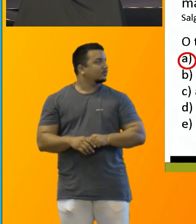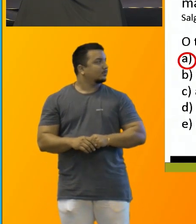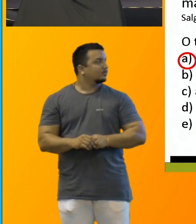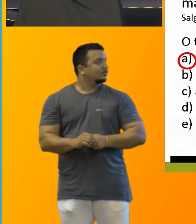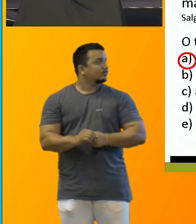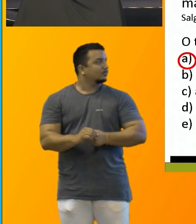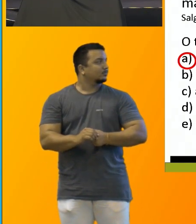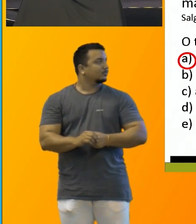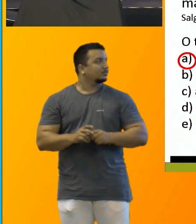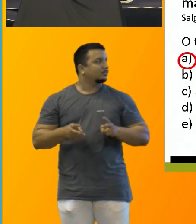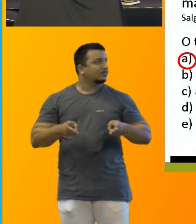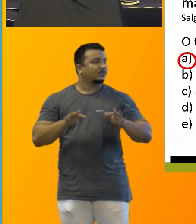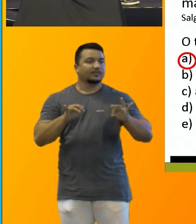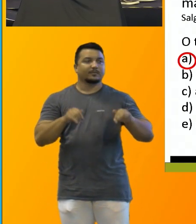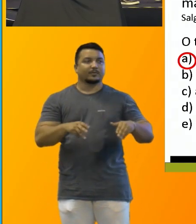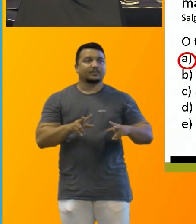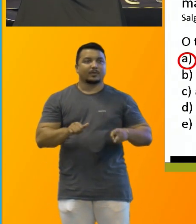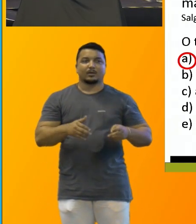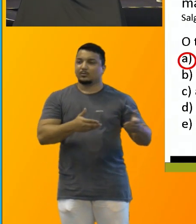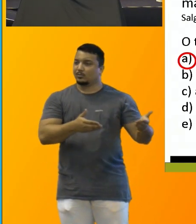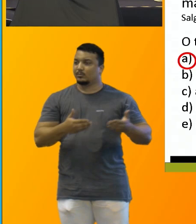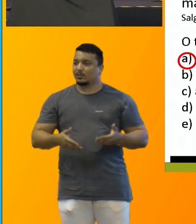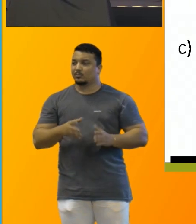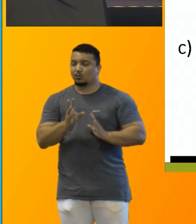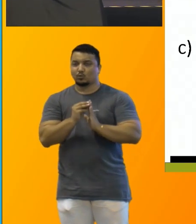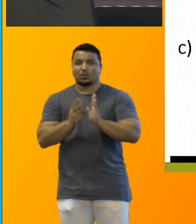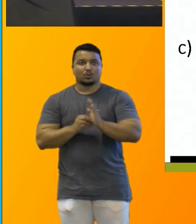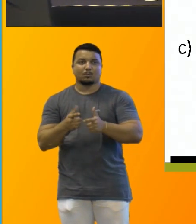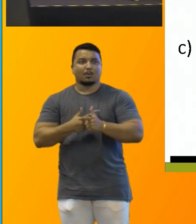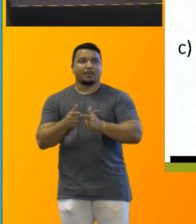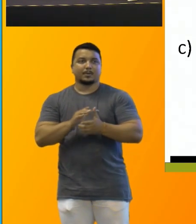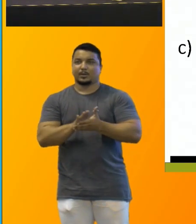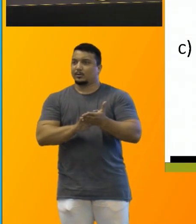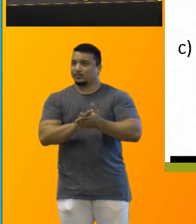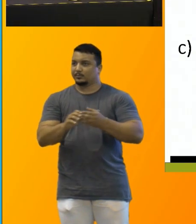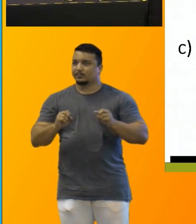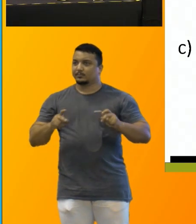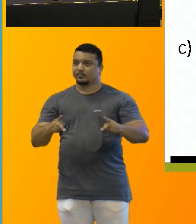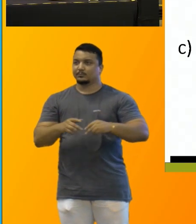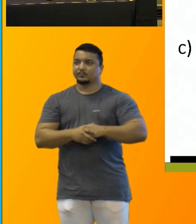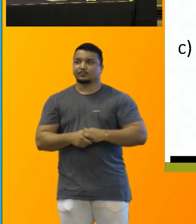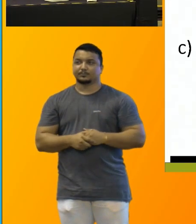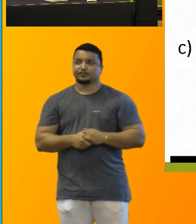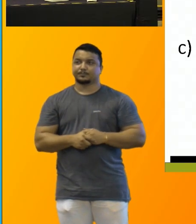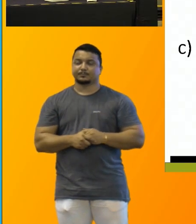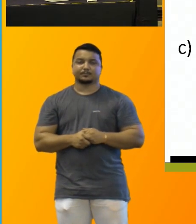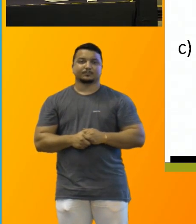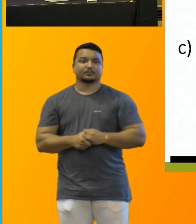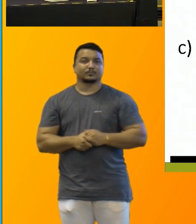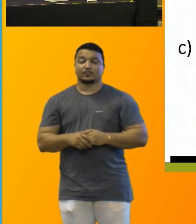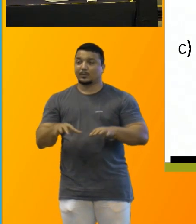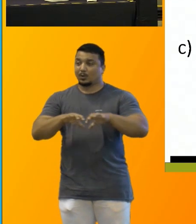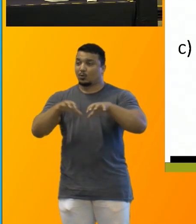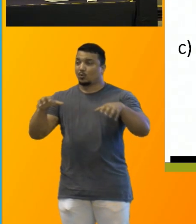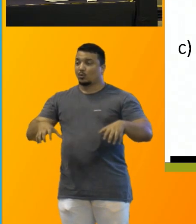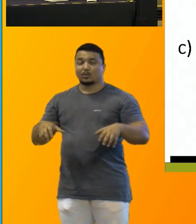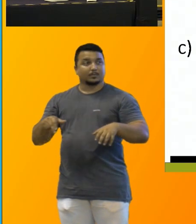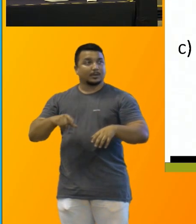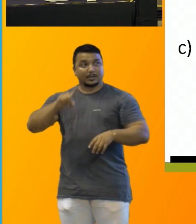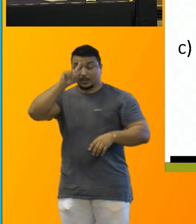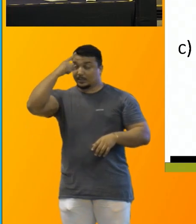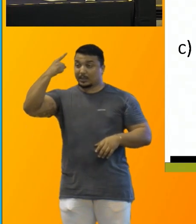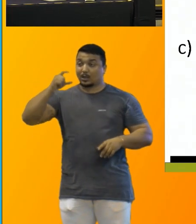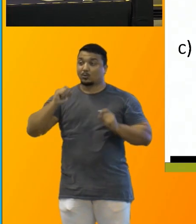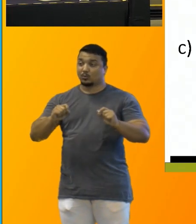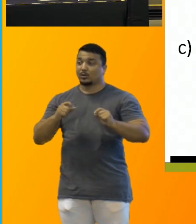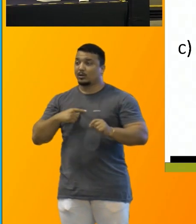vai até o final e vai colocando conteúdo, não tem problema, tá? Vamos lá? A polarização ideológica